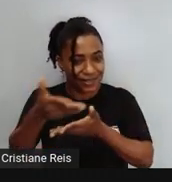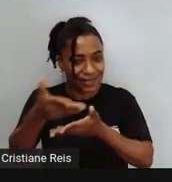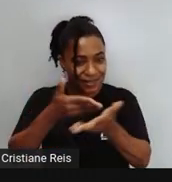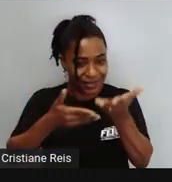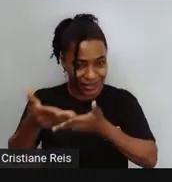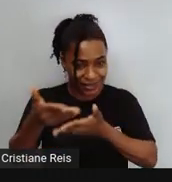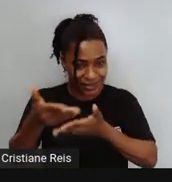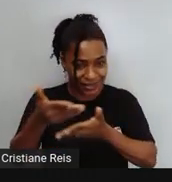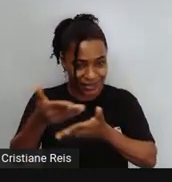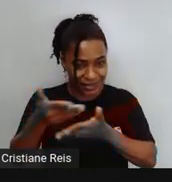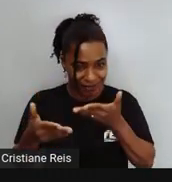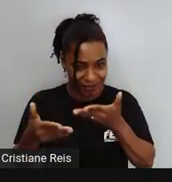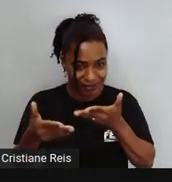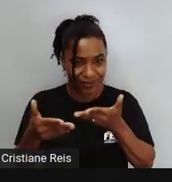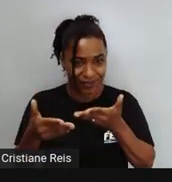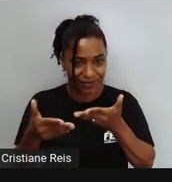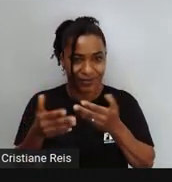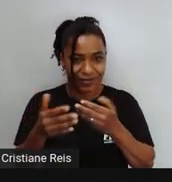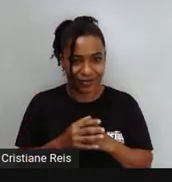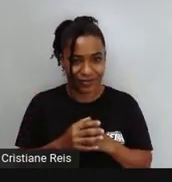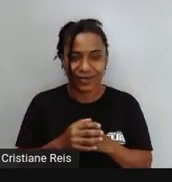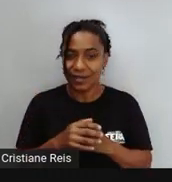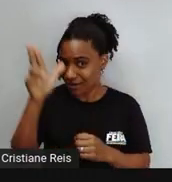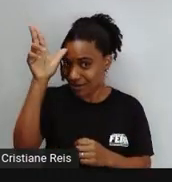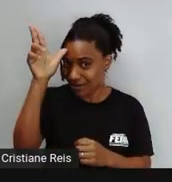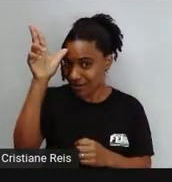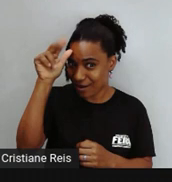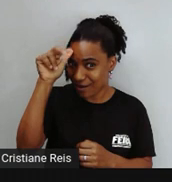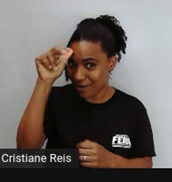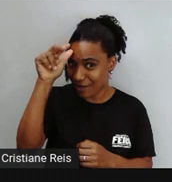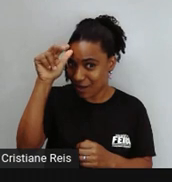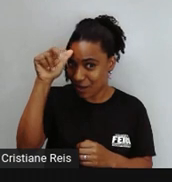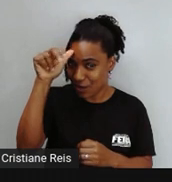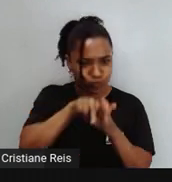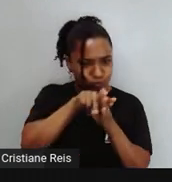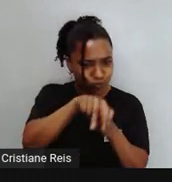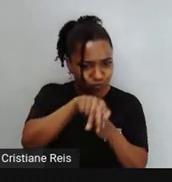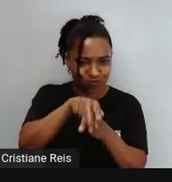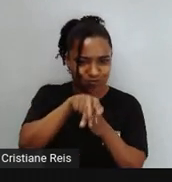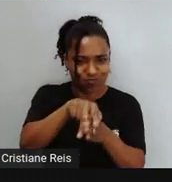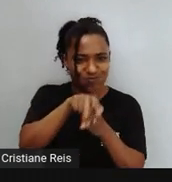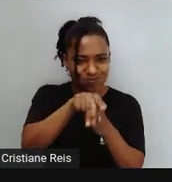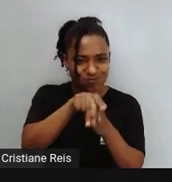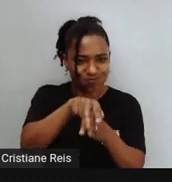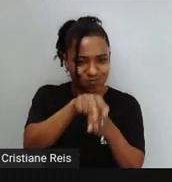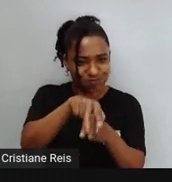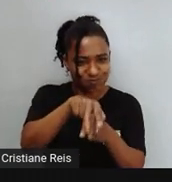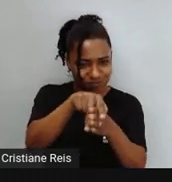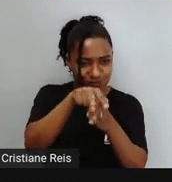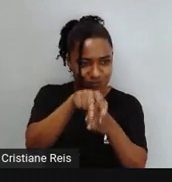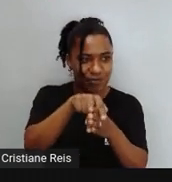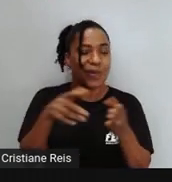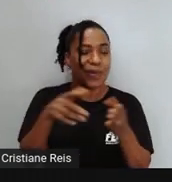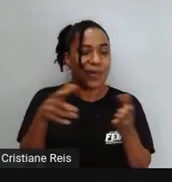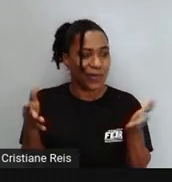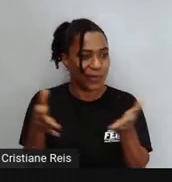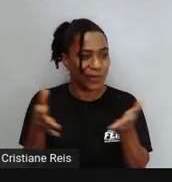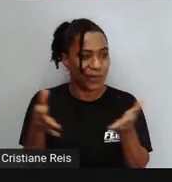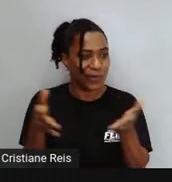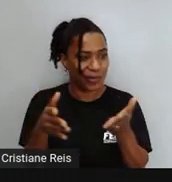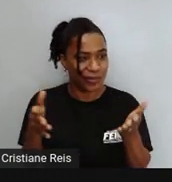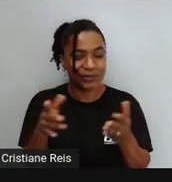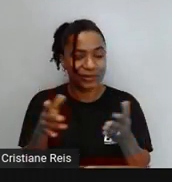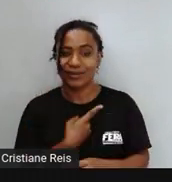uma horse ride, uma corrida de cavalos, e o nosso desafio é encontrar